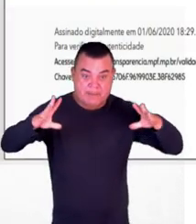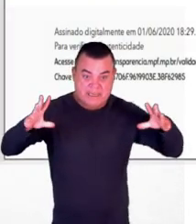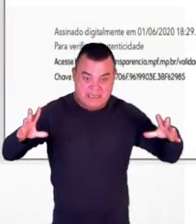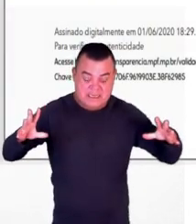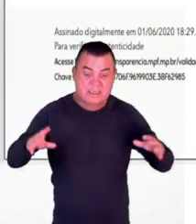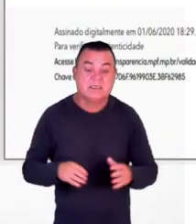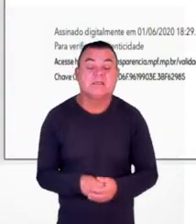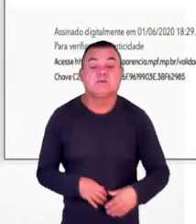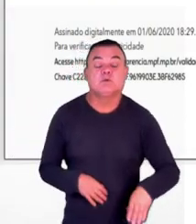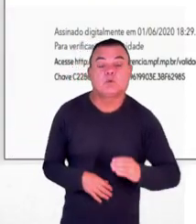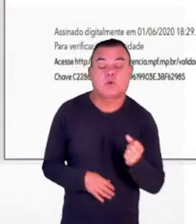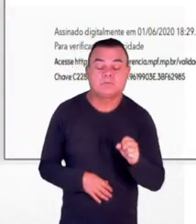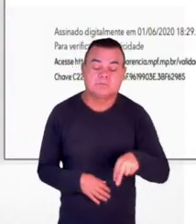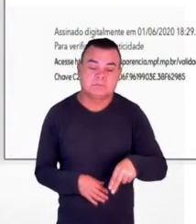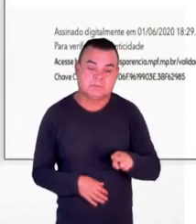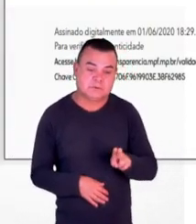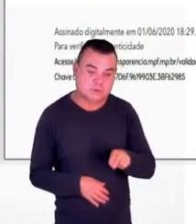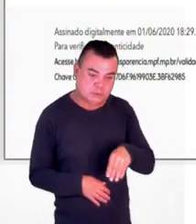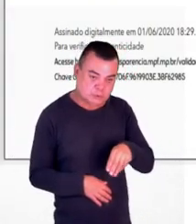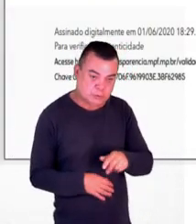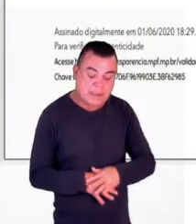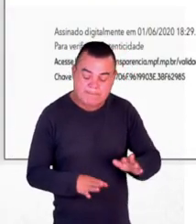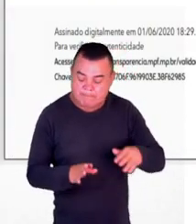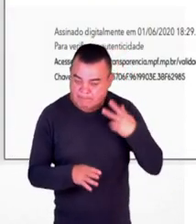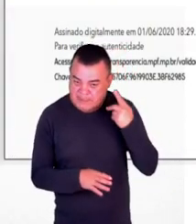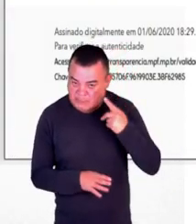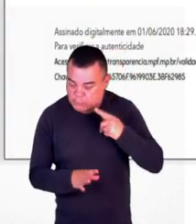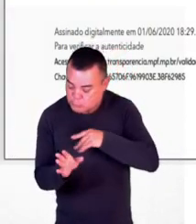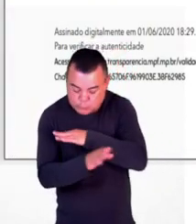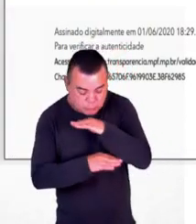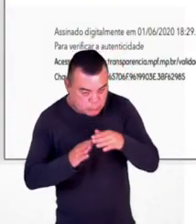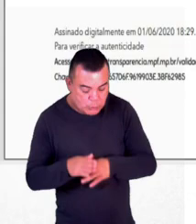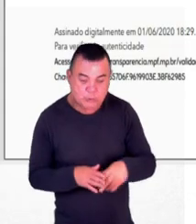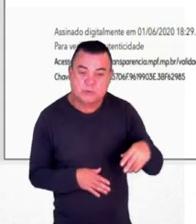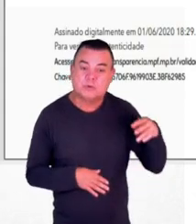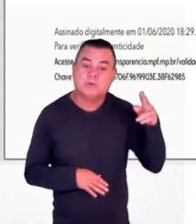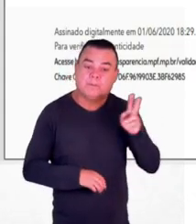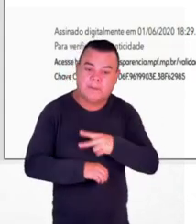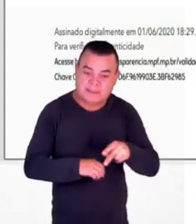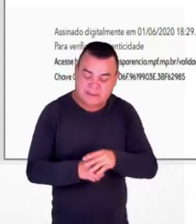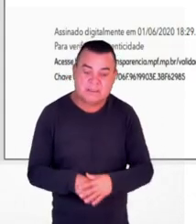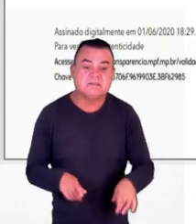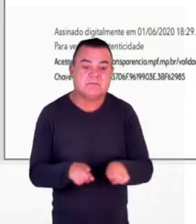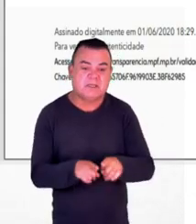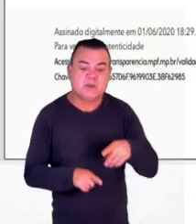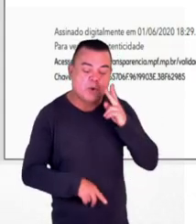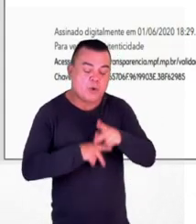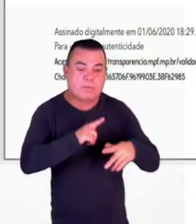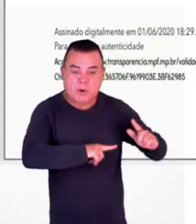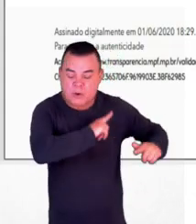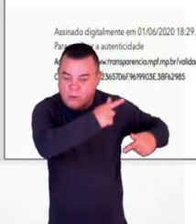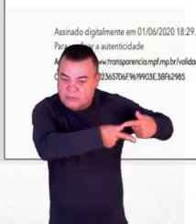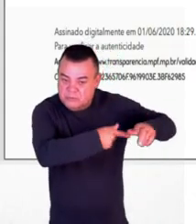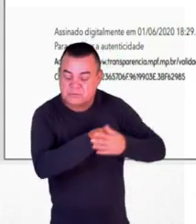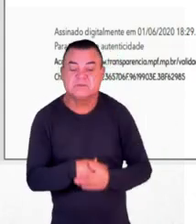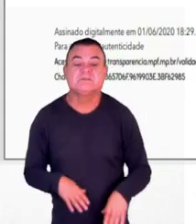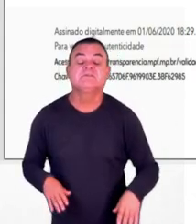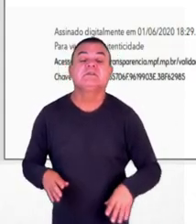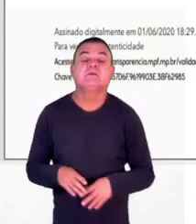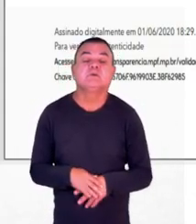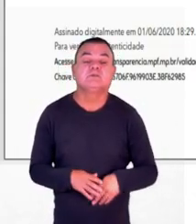familiar para Esses povos para todo o país e para todos os povos tradicionais Caiçara criadeira de cogo quom bola todos eles